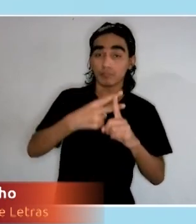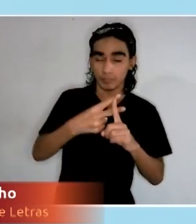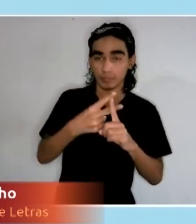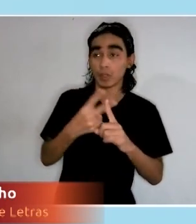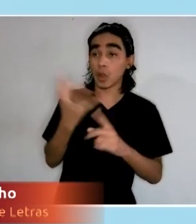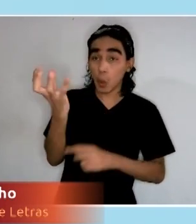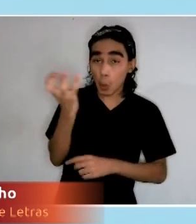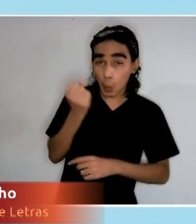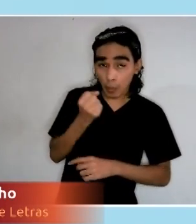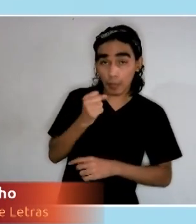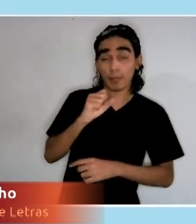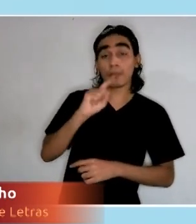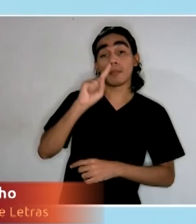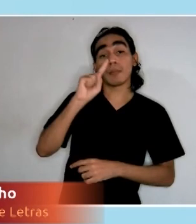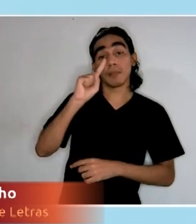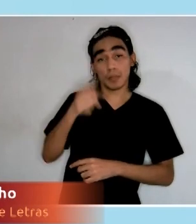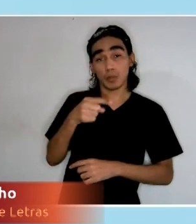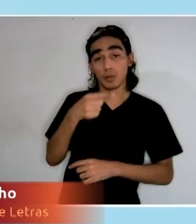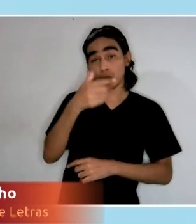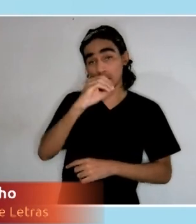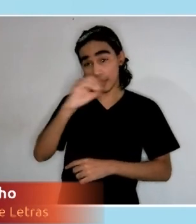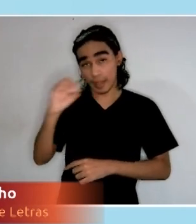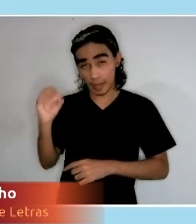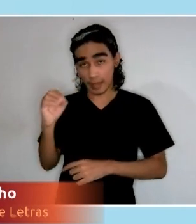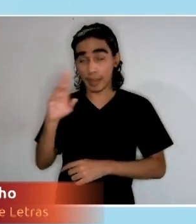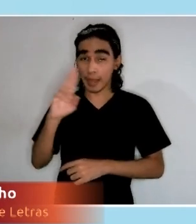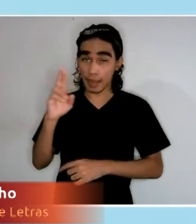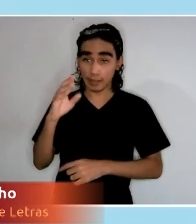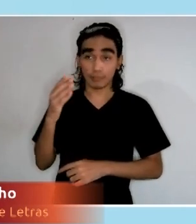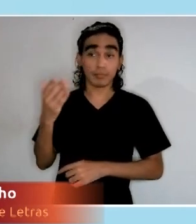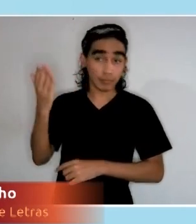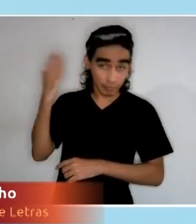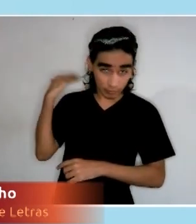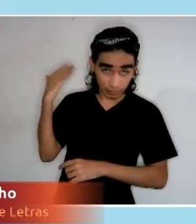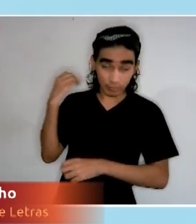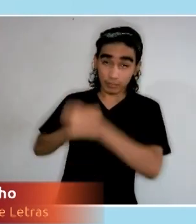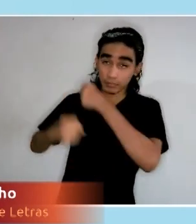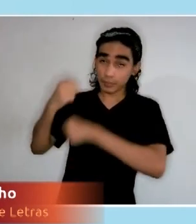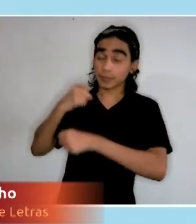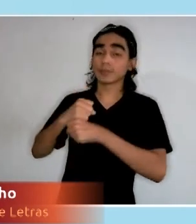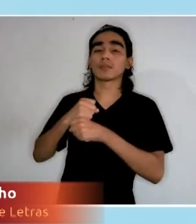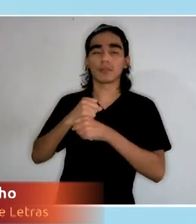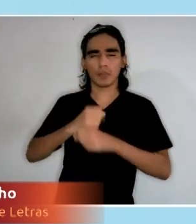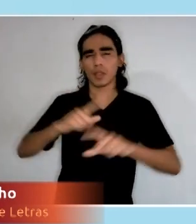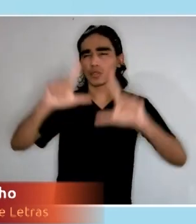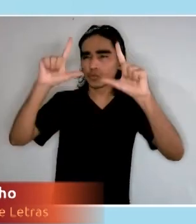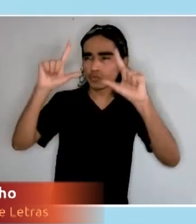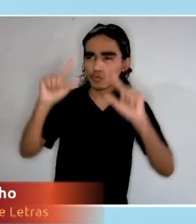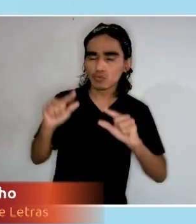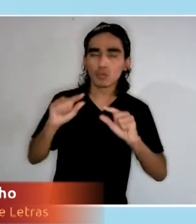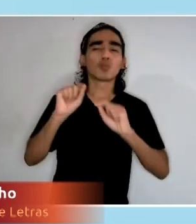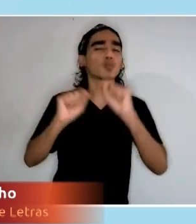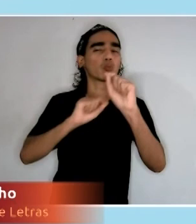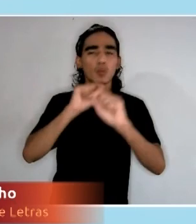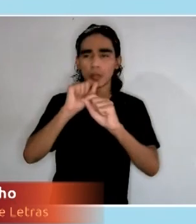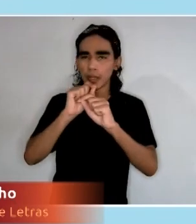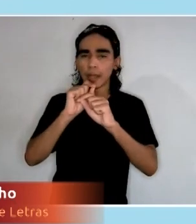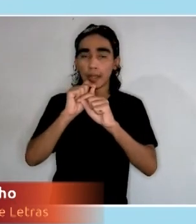com R$1.200 na primeira fase do auxílio ano passado, isso contribuiu para diminuir as desigualdades de gênero e raça.